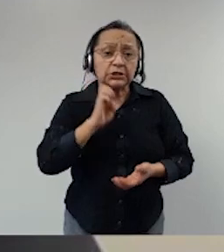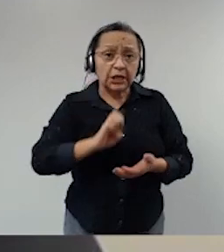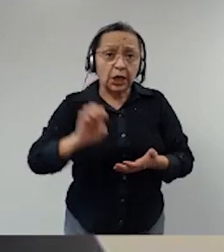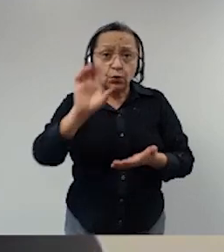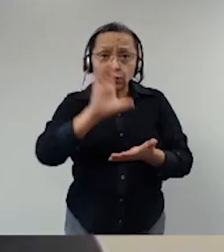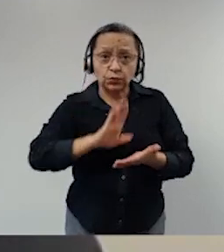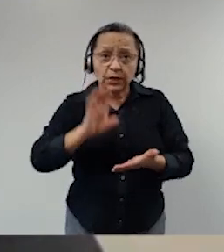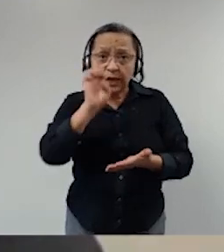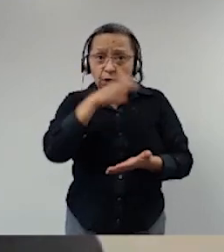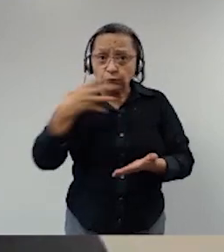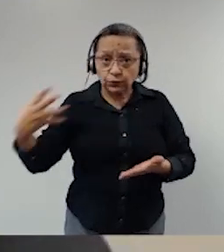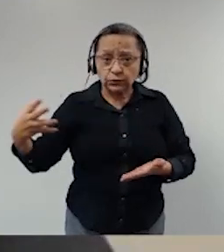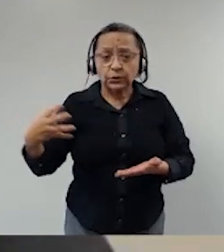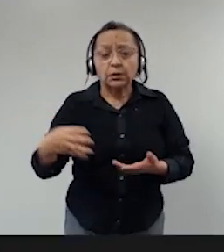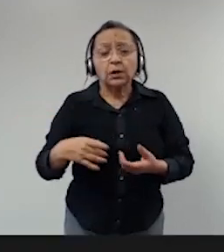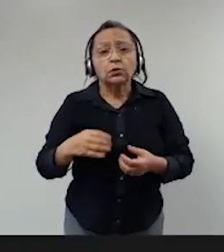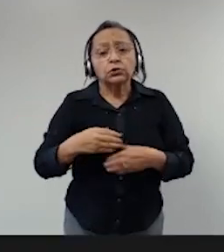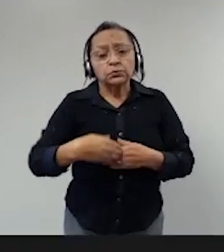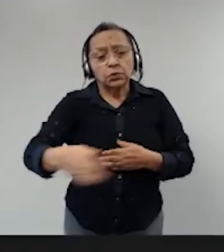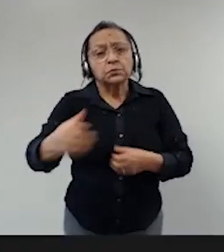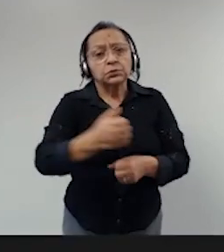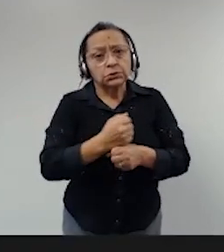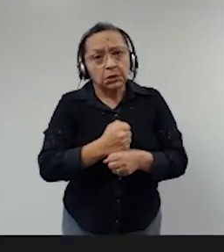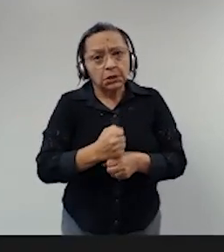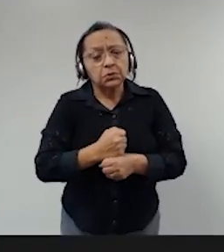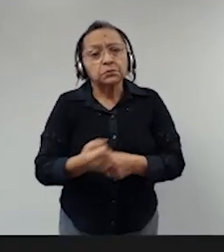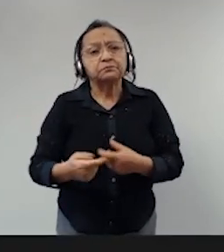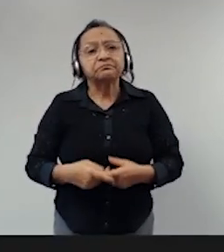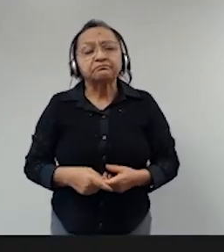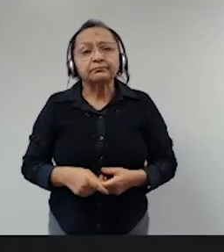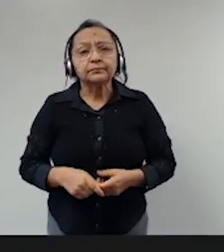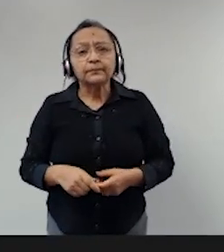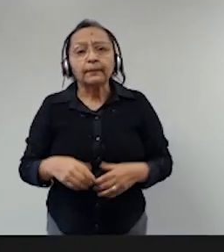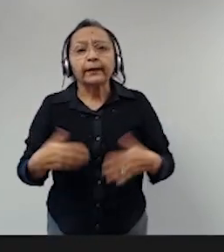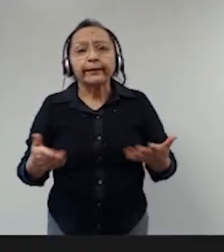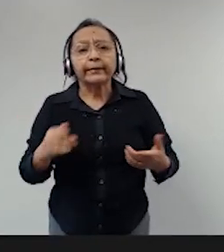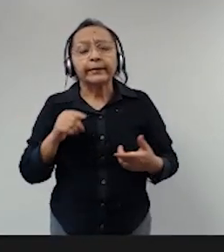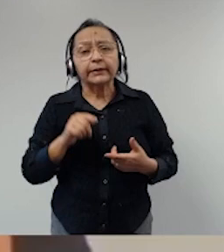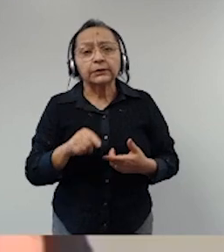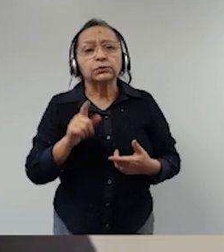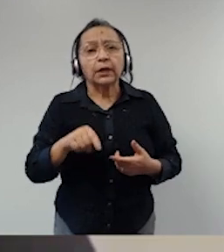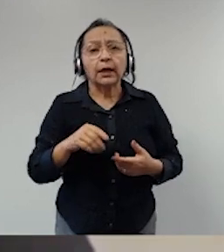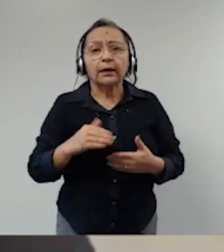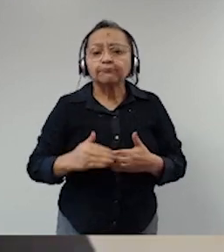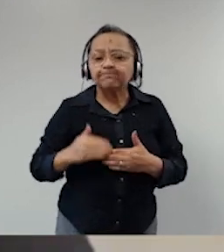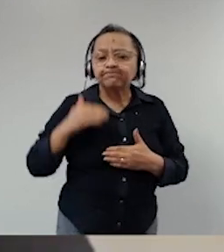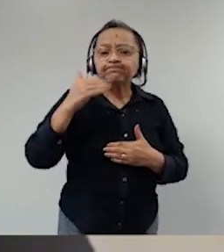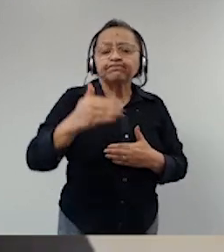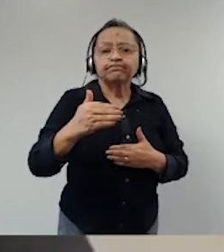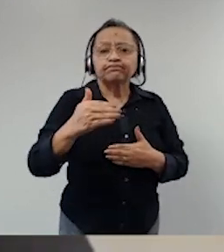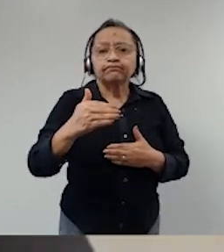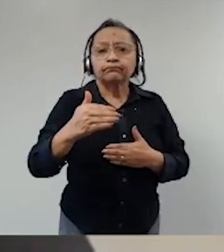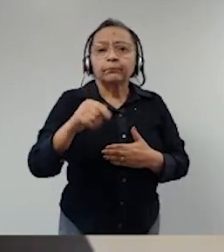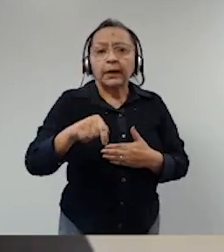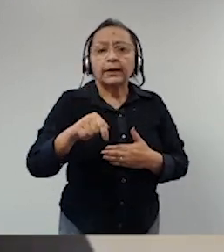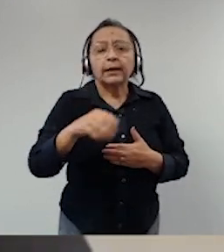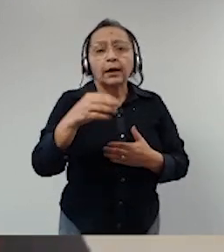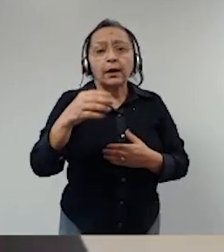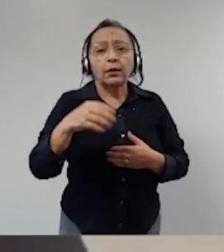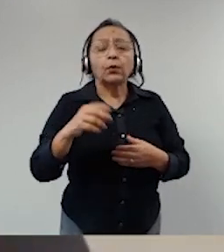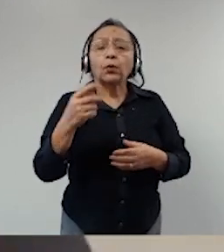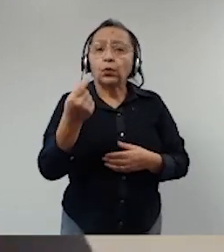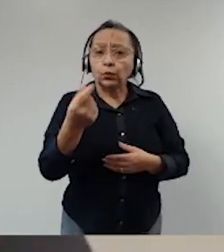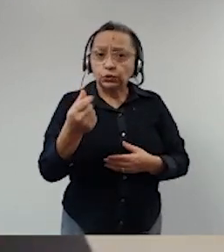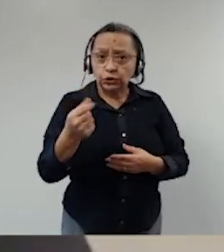anos, mutualizada, emitida pela Comissão Europeia, e isso é um passo extraordinário para o euro e para a União